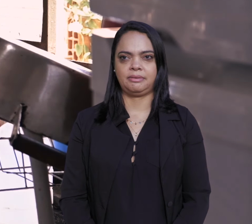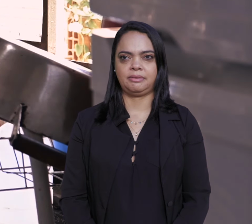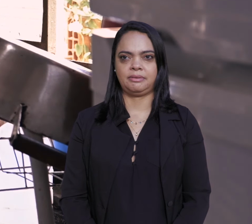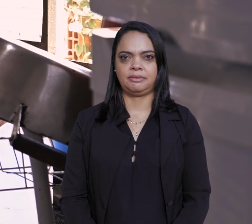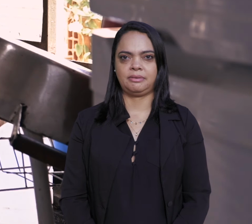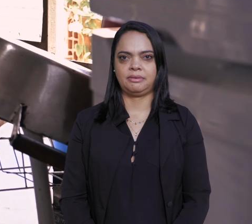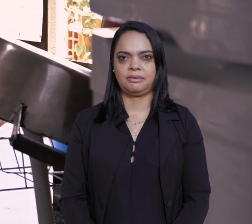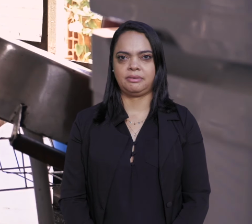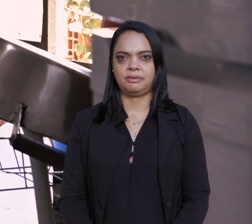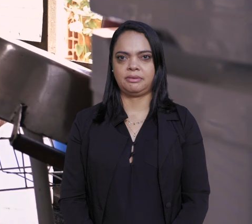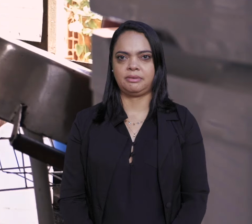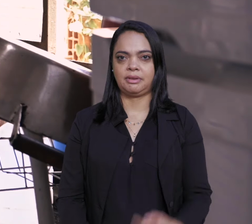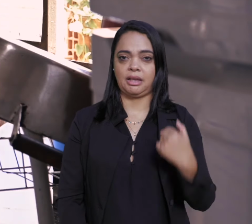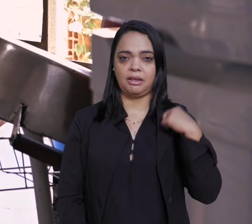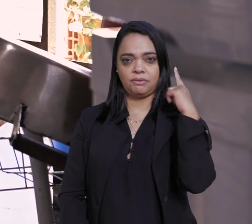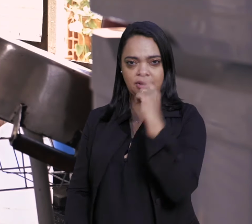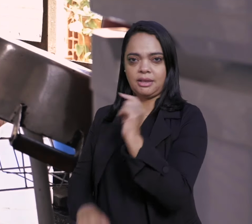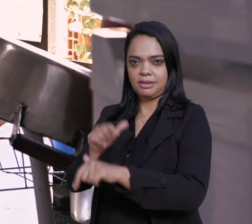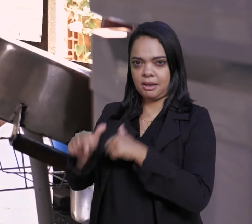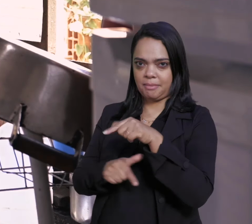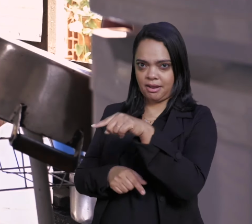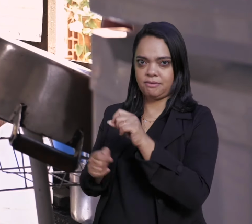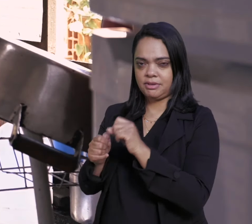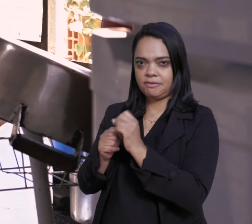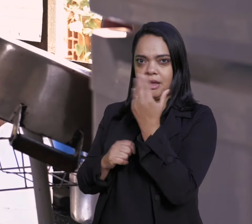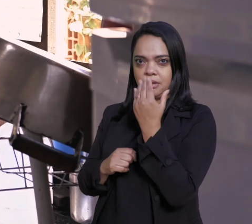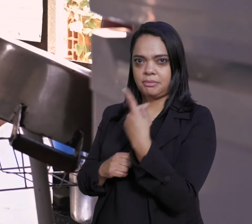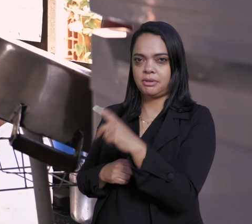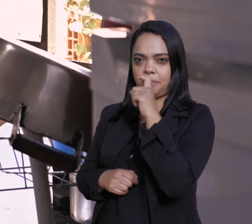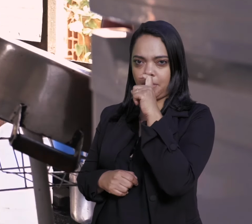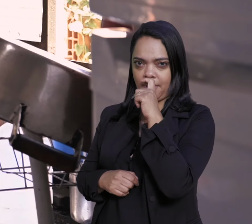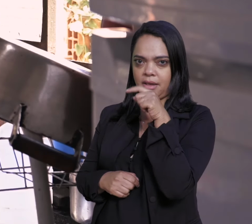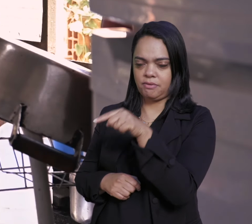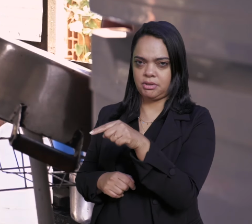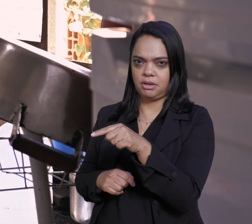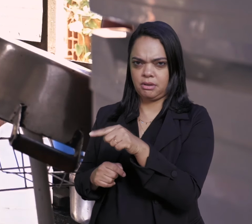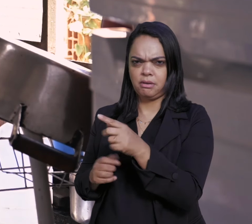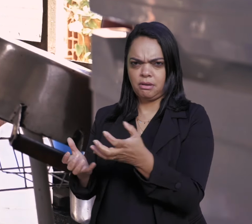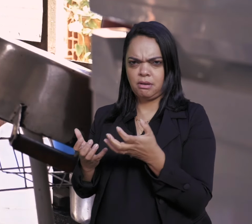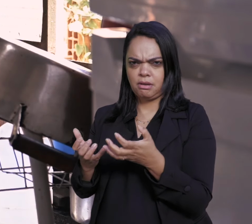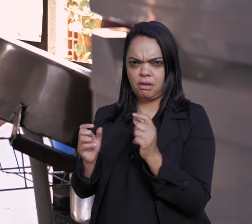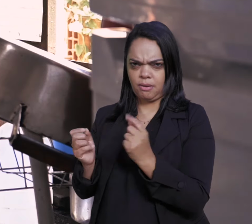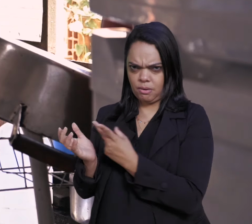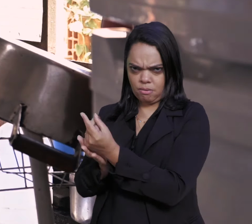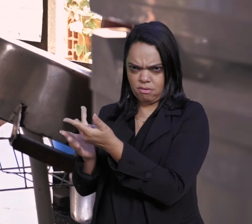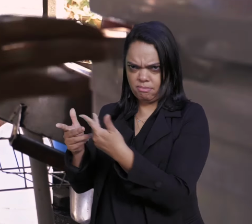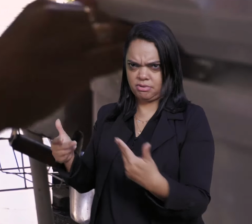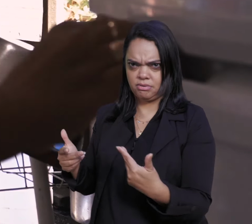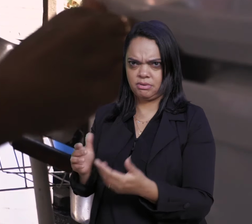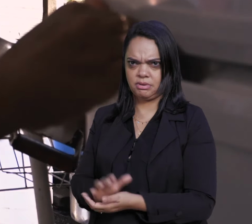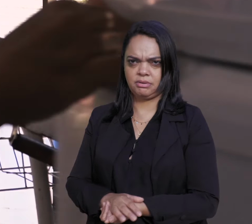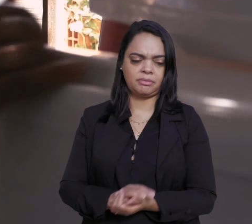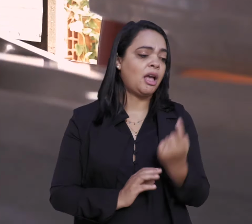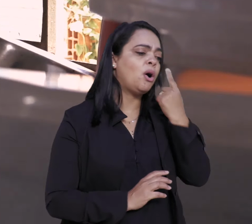Ai, eu vou trabalhar. Você faz almoço aí pro seu pai, mas você? Você quer que compre alguma